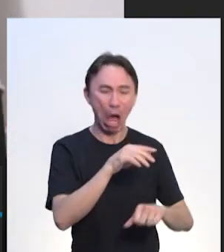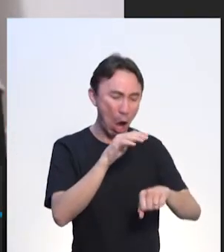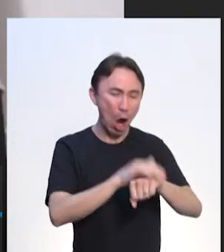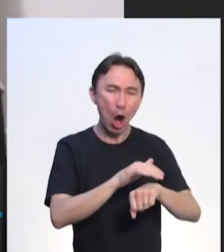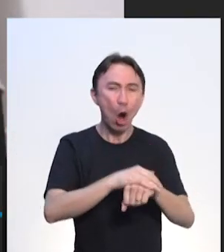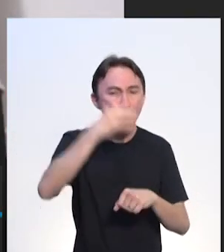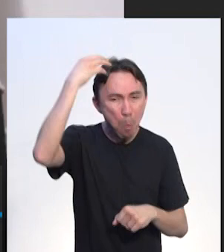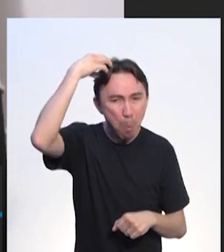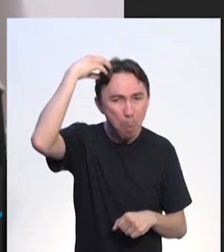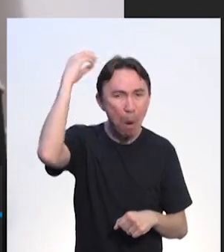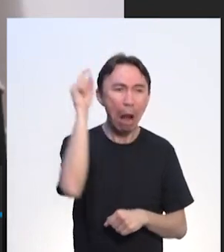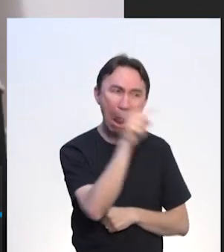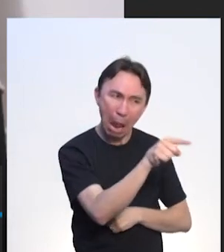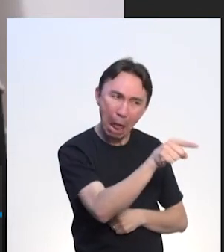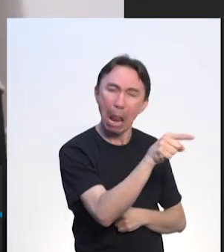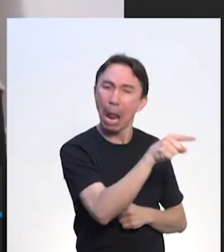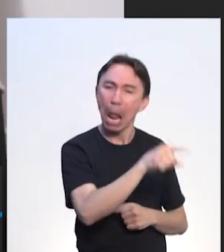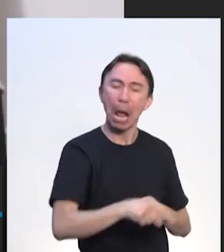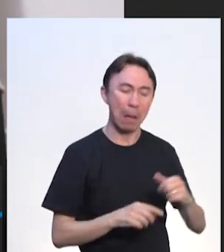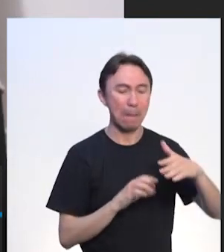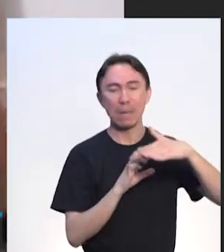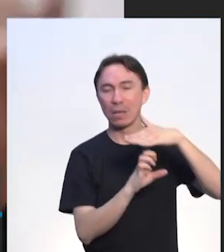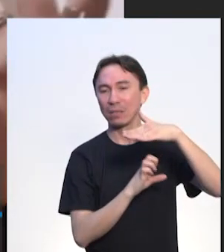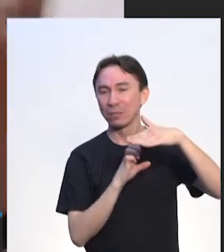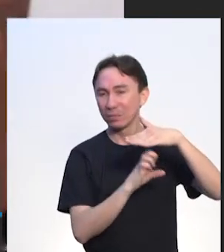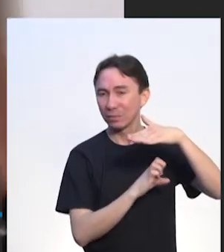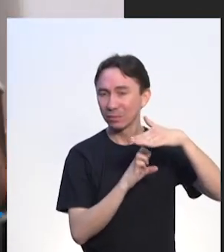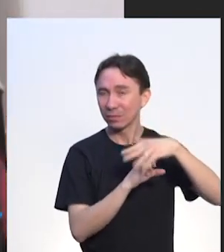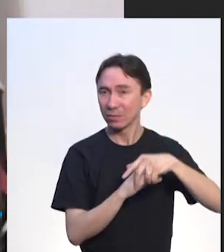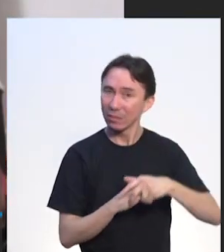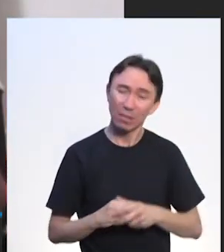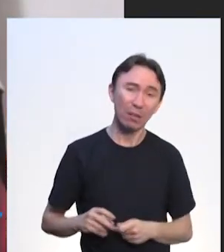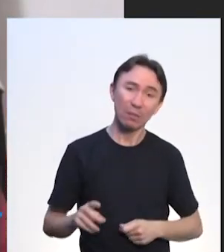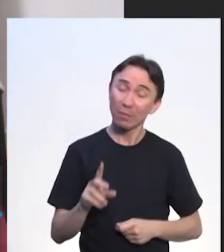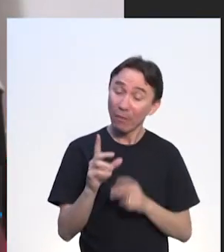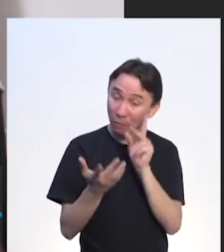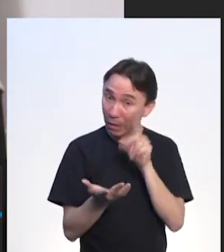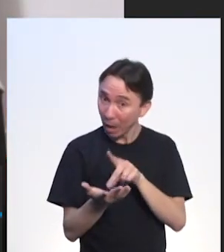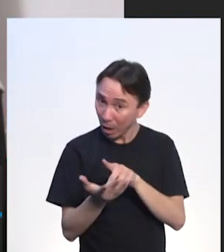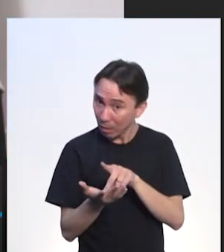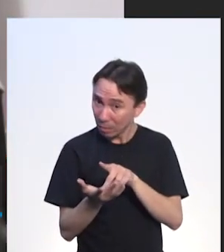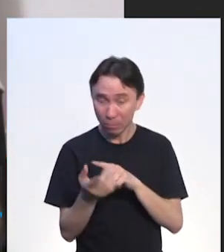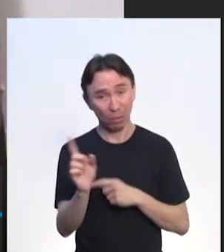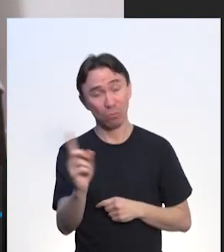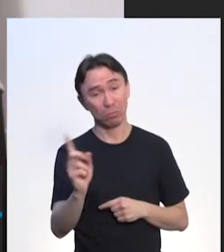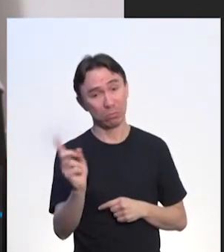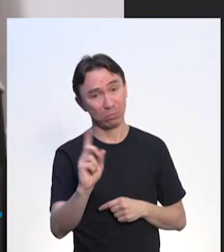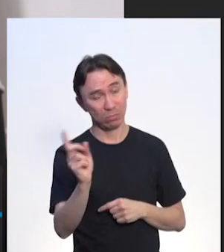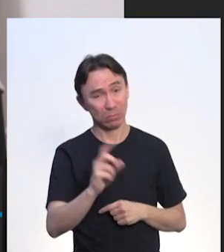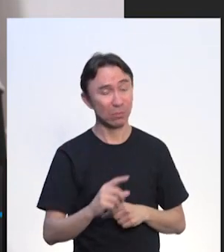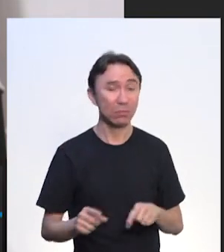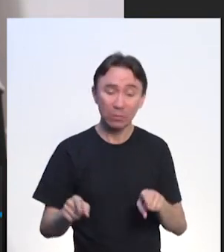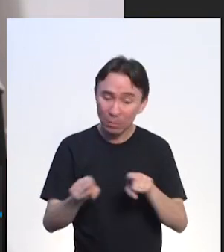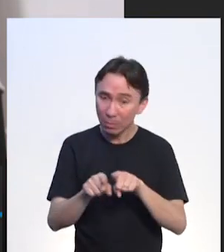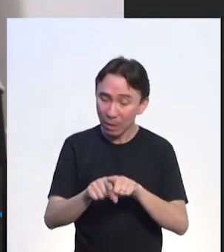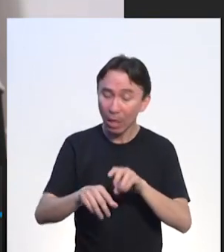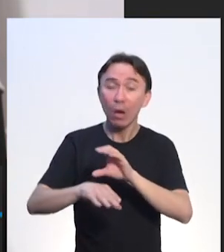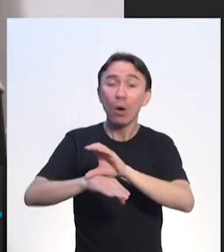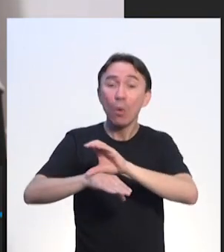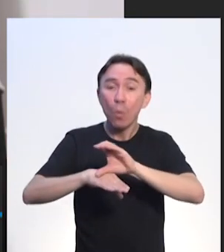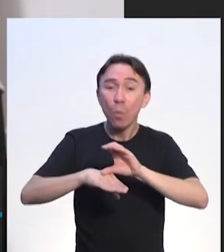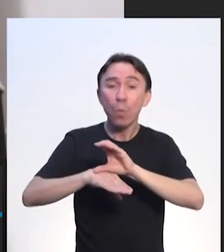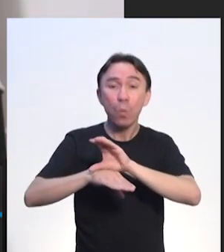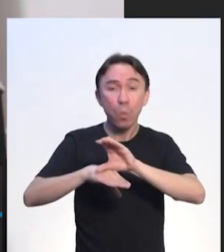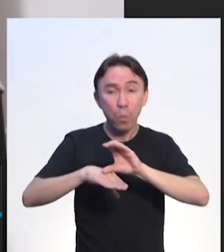empresas. E, na verdade, não. A gente tem que lembrar que na nossa Constituição também coloca que a gente